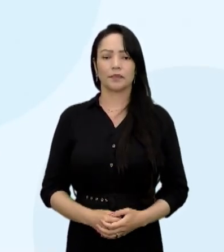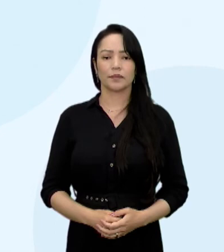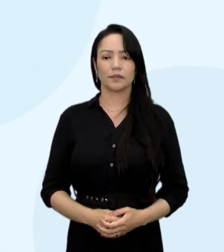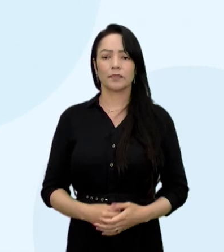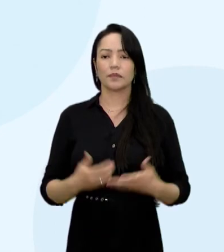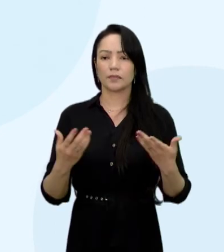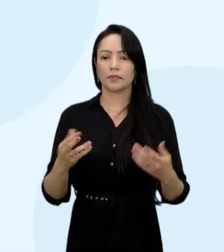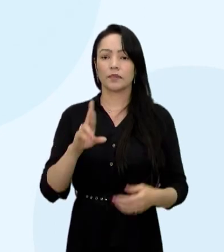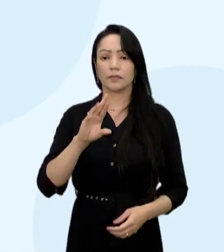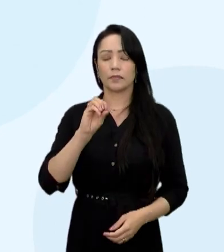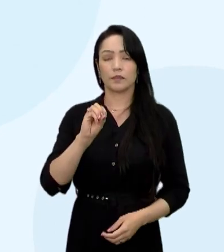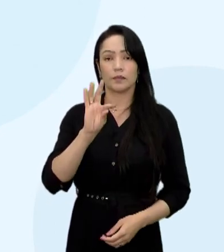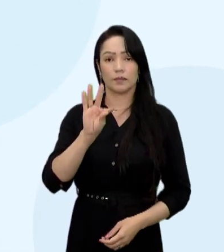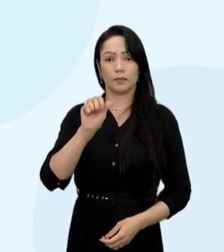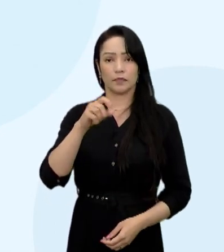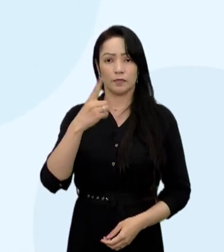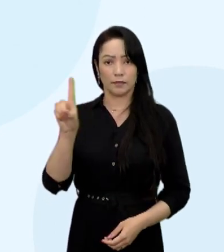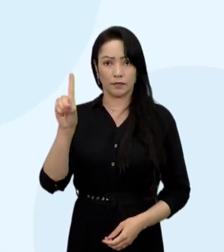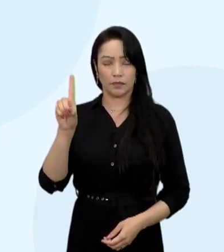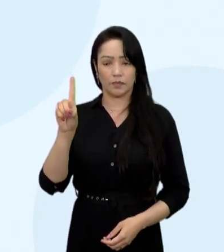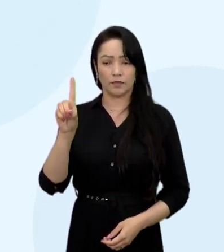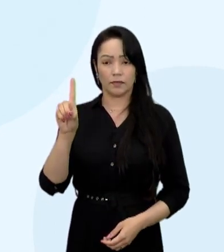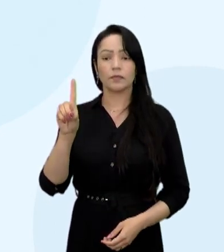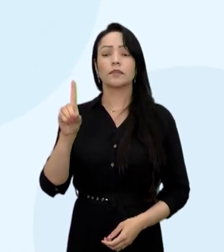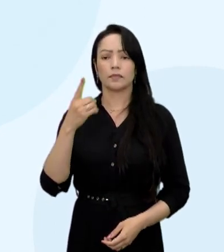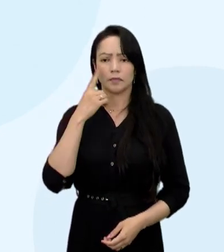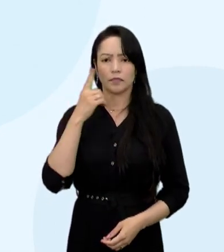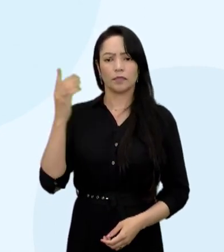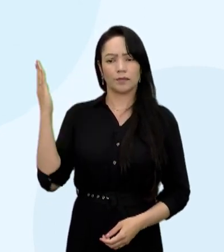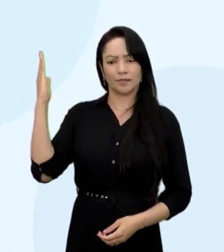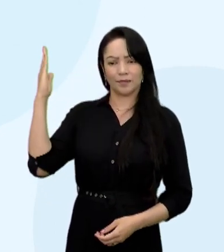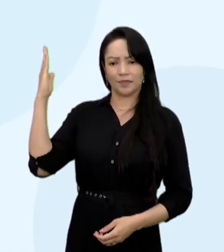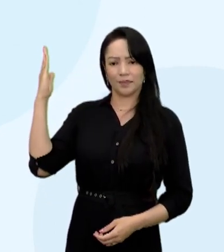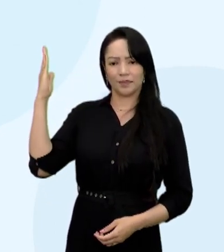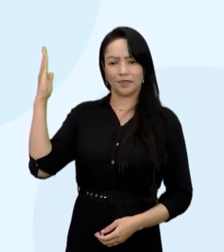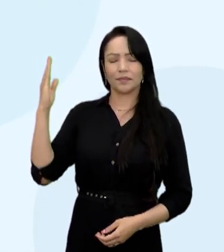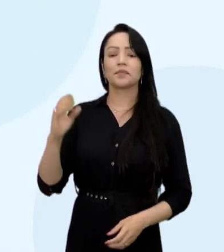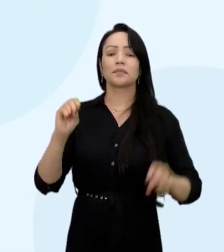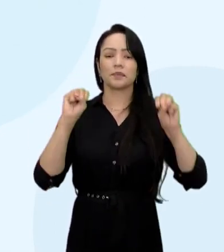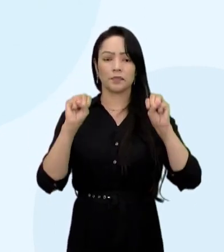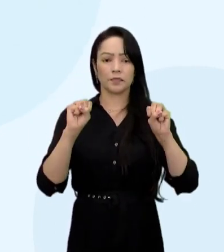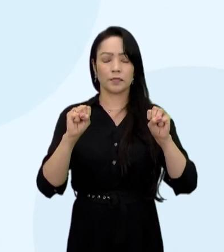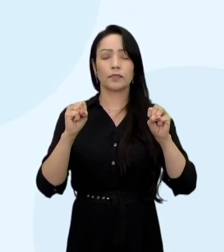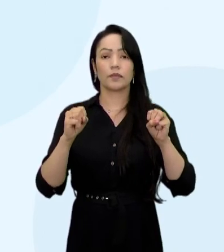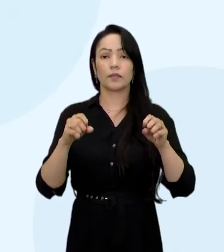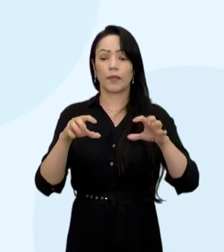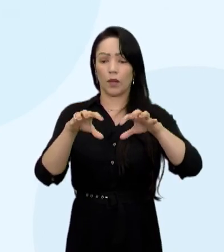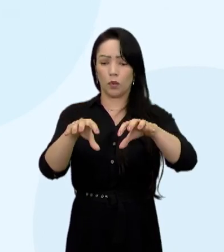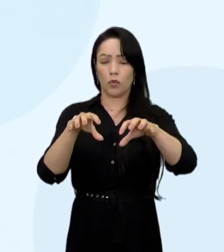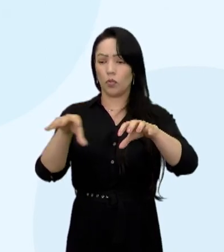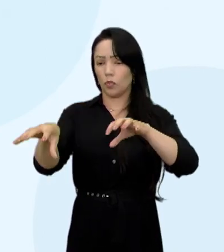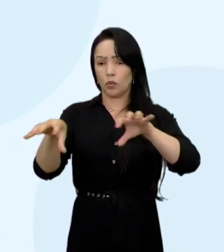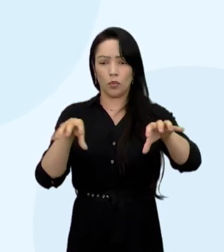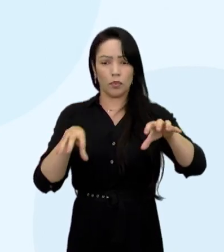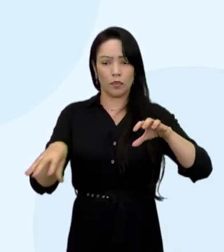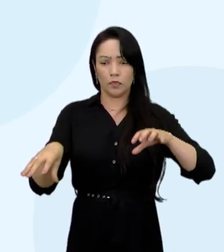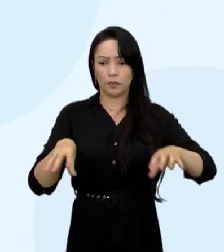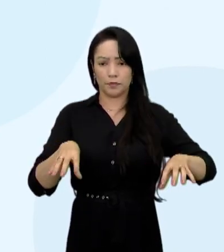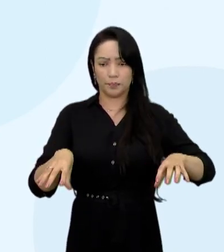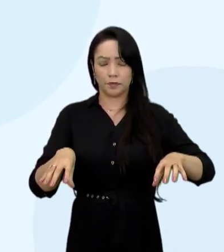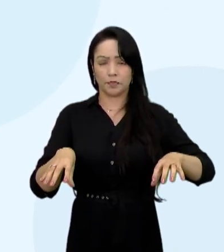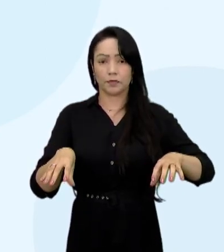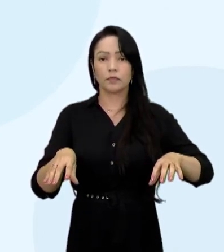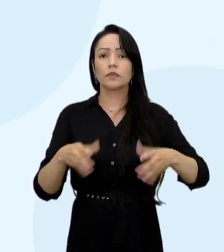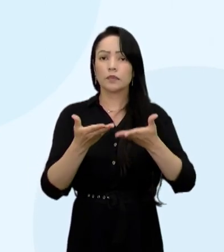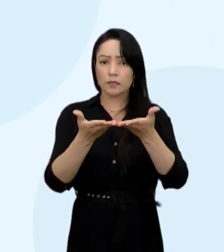Rotação por estações. Então, o professor vai dividir aí o grupo, tá? A sala em alguns grupos e